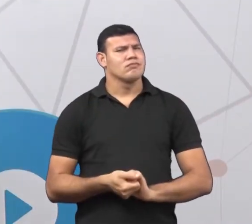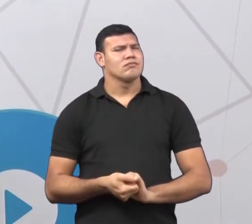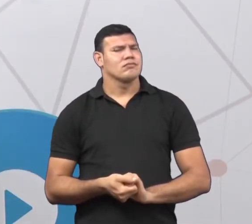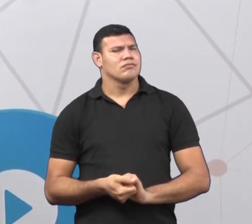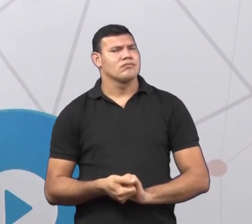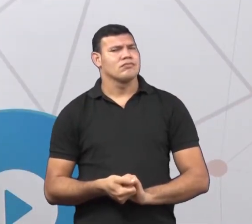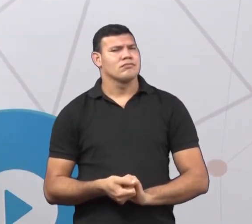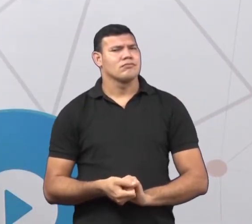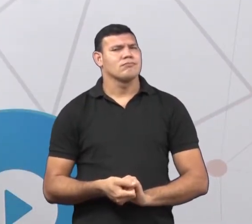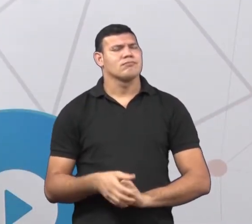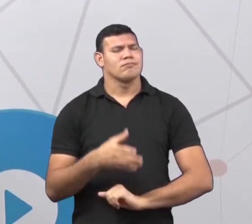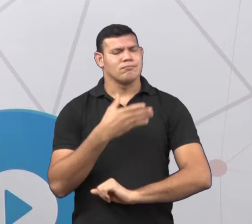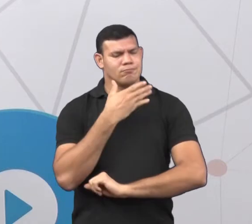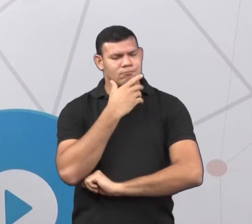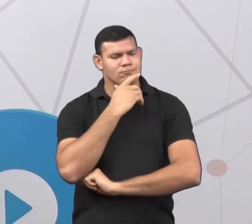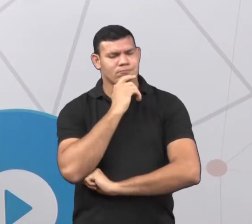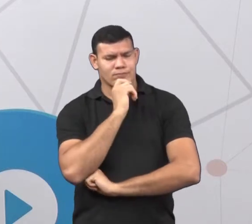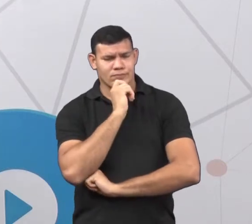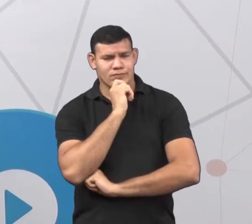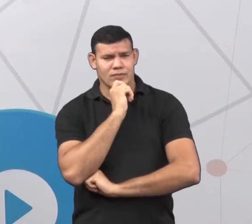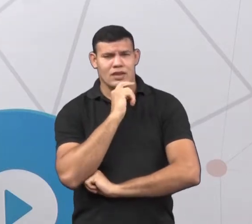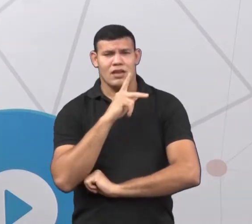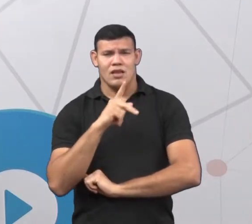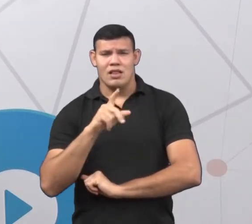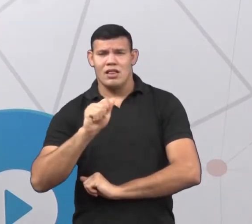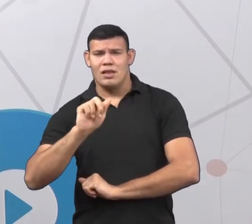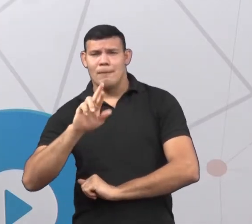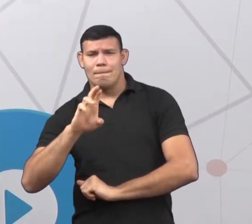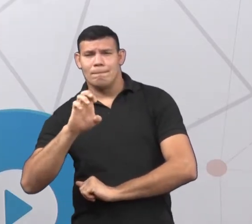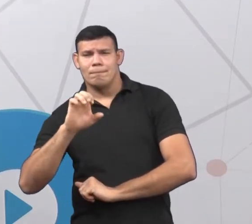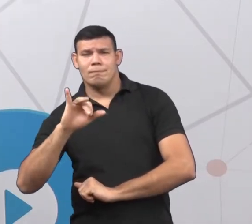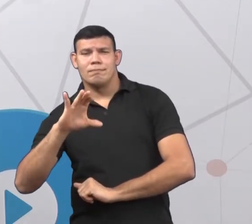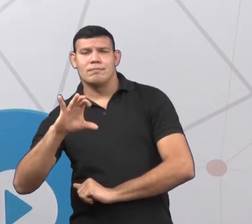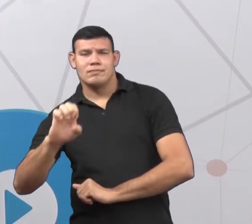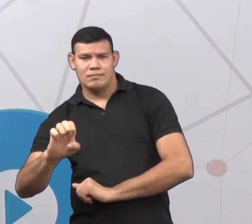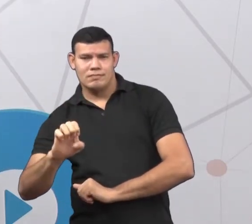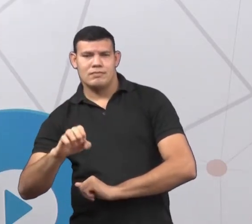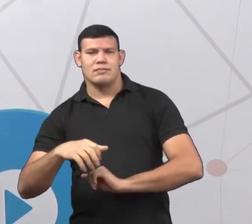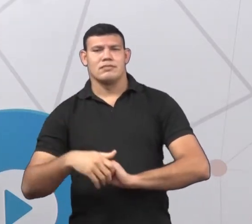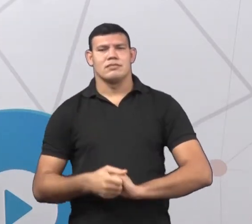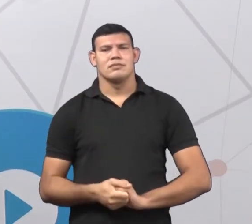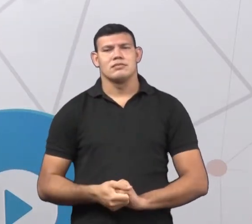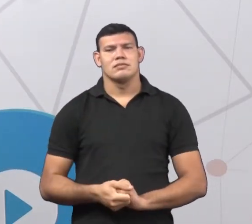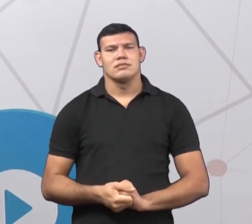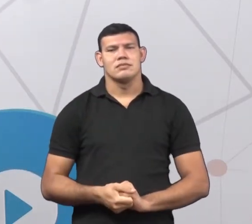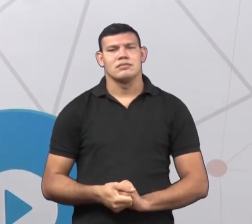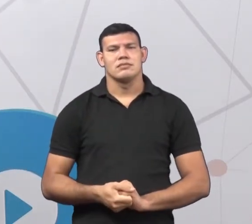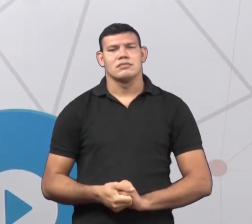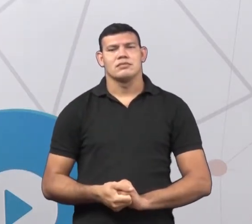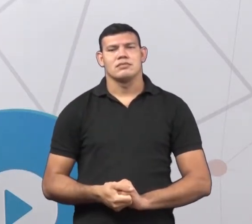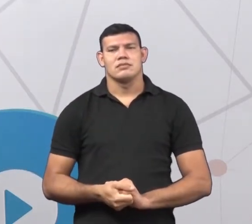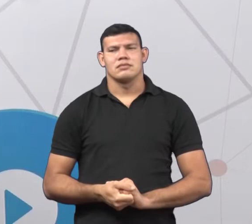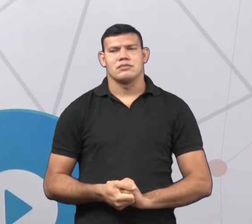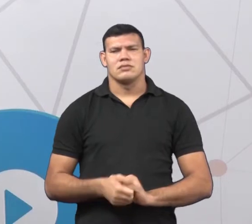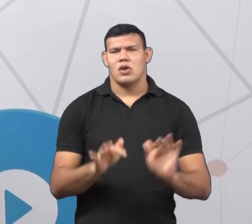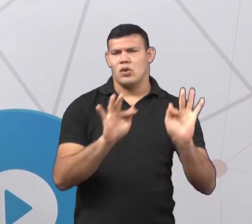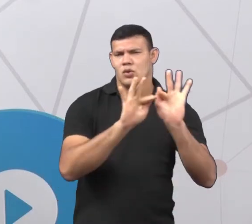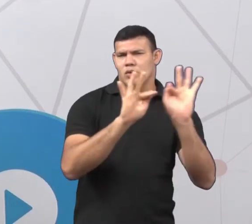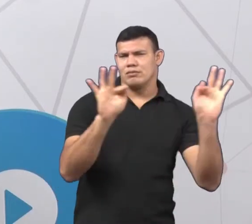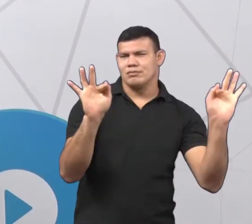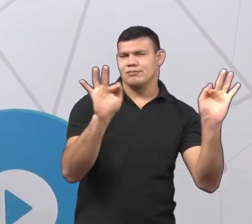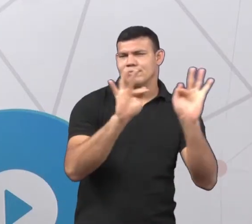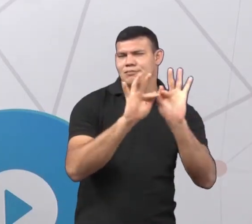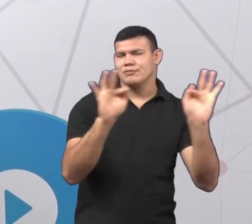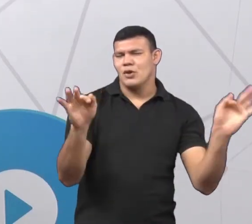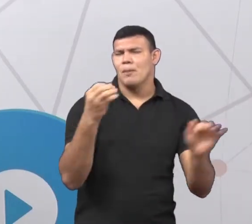me parece que... Certo? Estão pegando, pessoal? Quero que vocês lembrem disso. Essas frases são muito